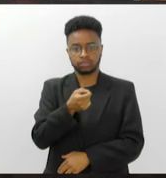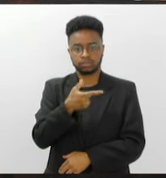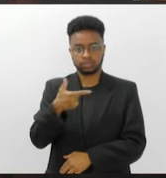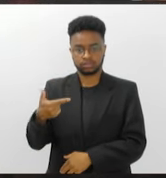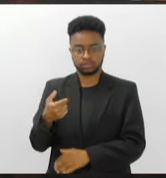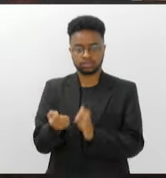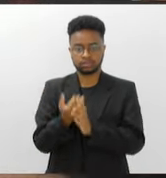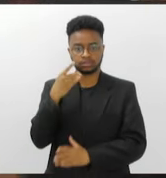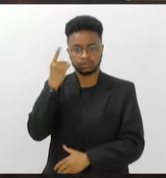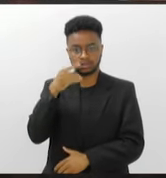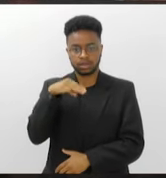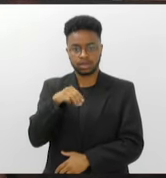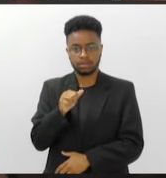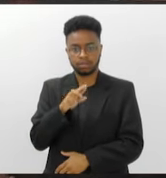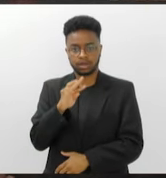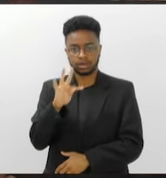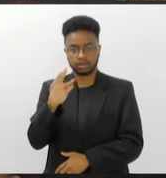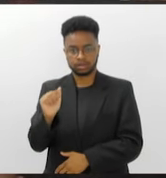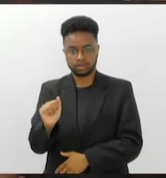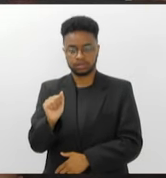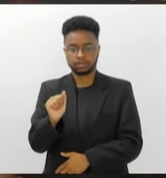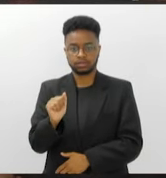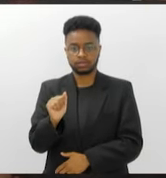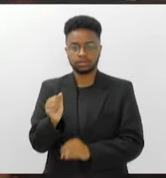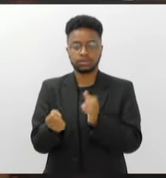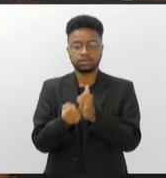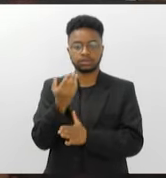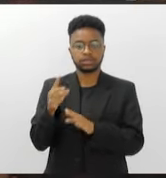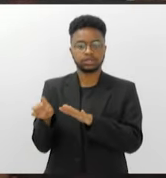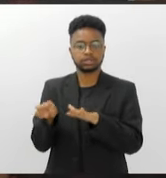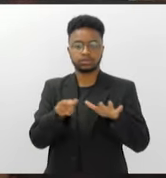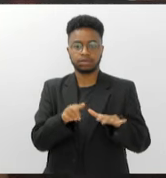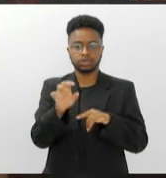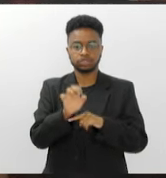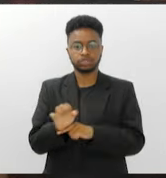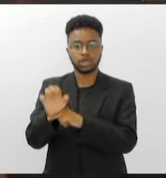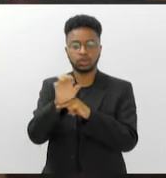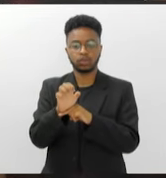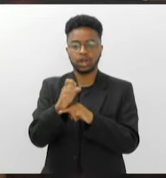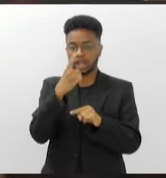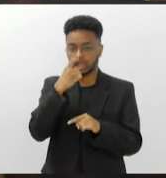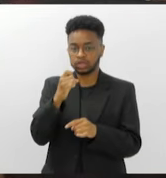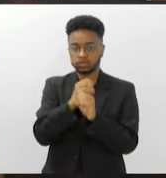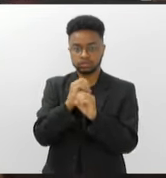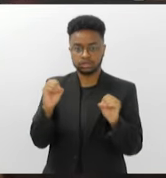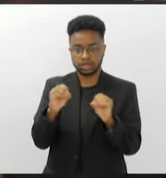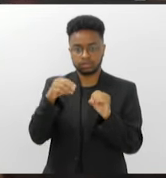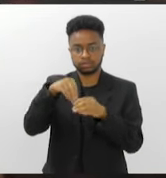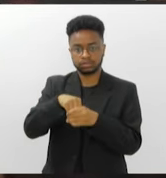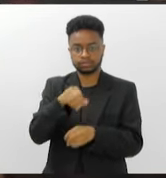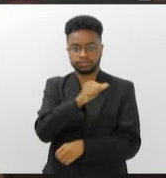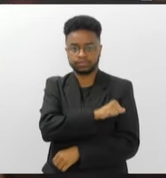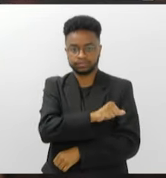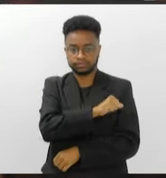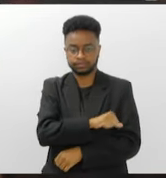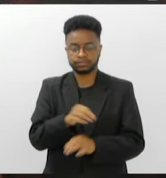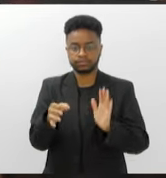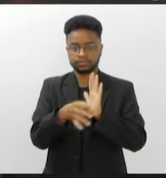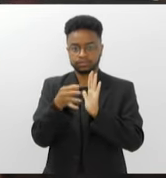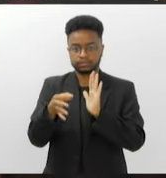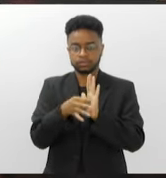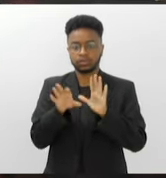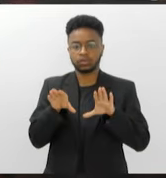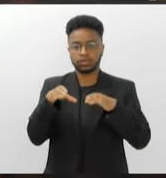5.359/2022, de autoria da deputada Marta Rocha, que institui a Semana Estadual do Lixo Zero no âmbito do Estado do Rio de Janeiro. Pareceres